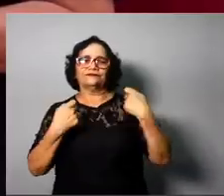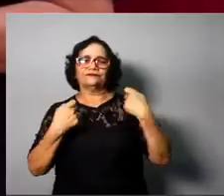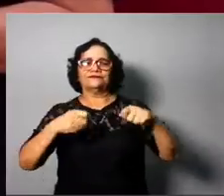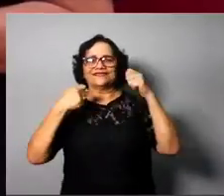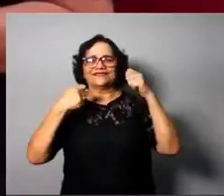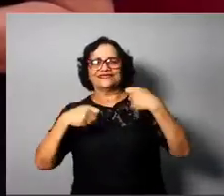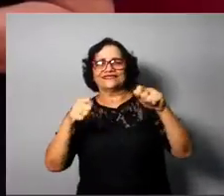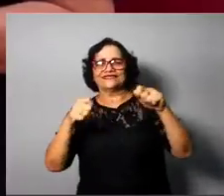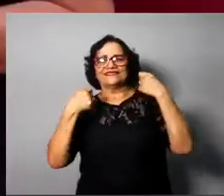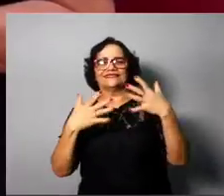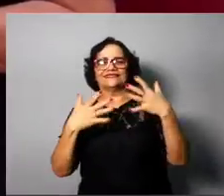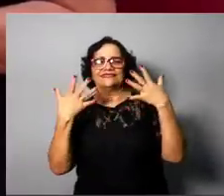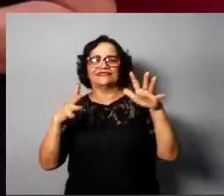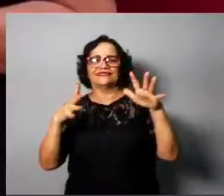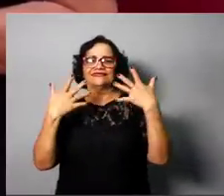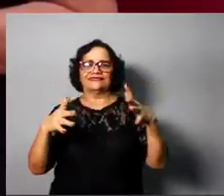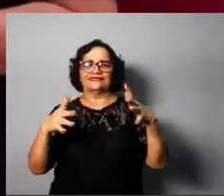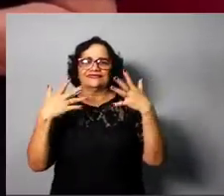aleluia,